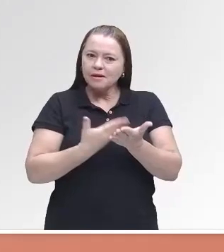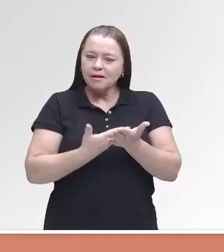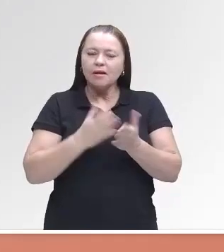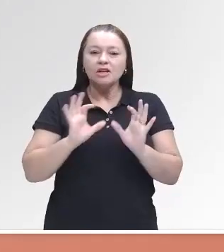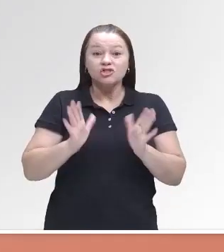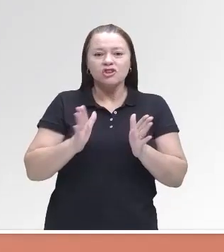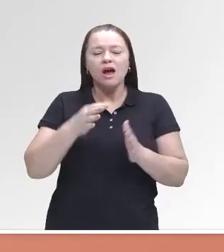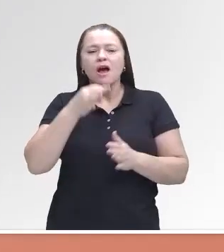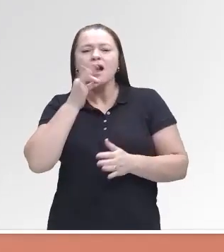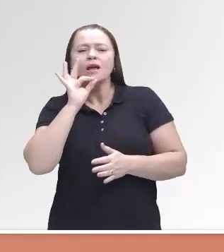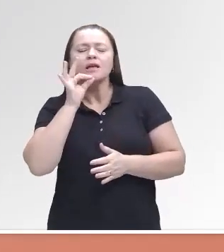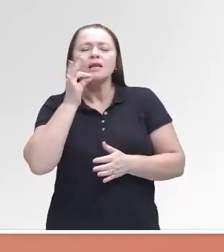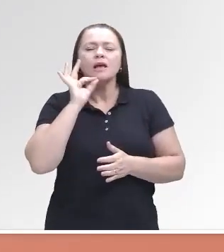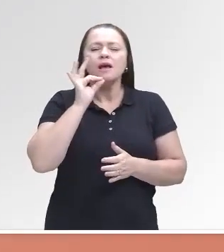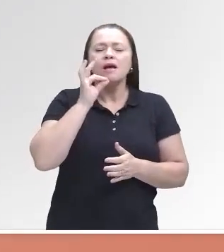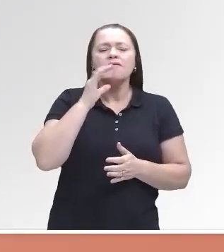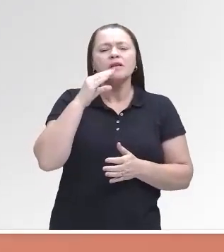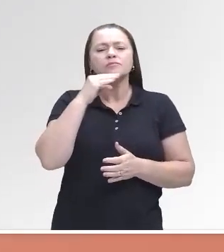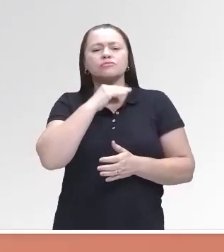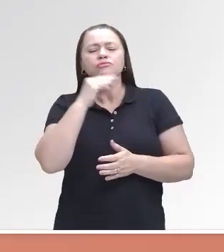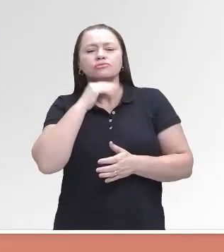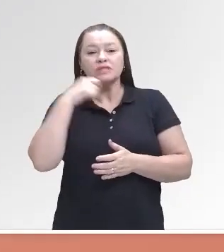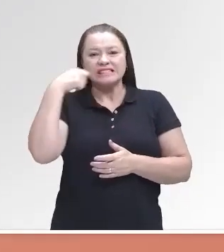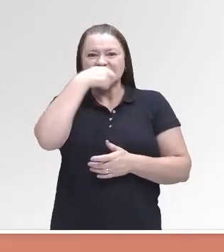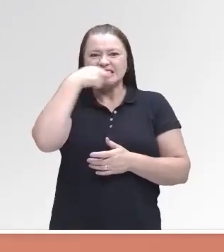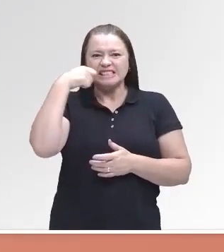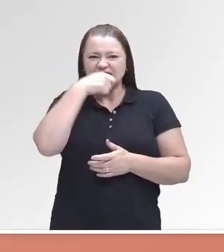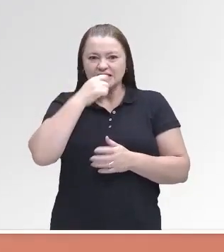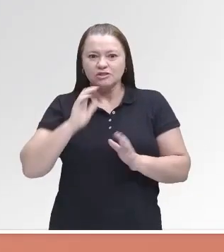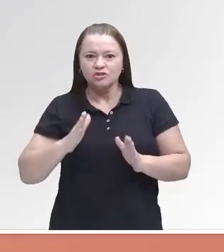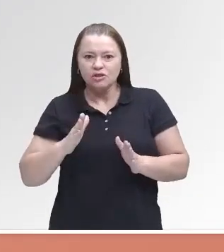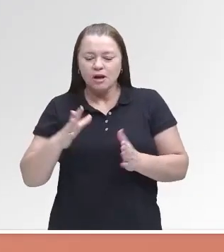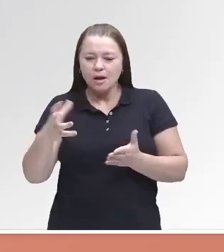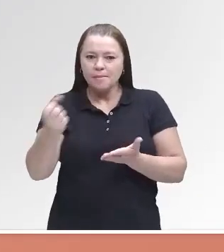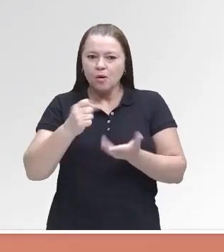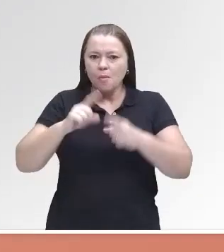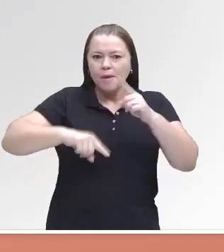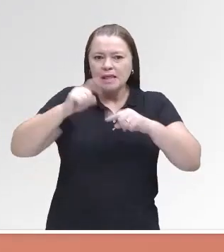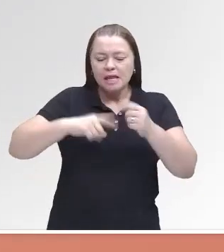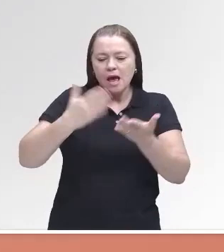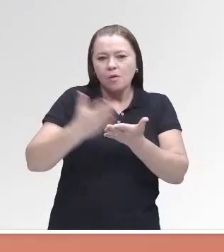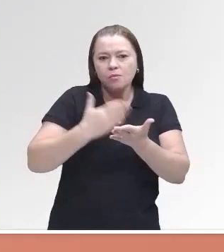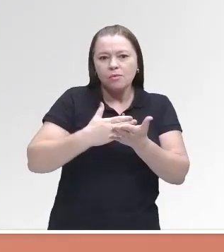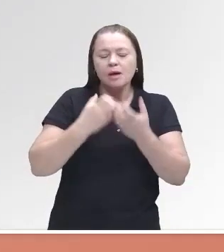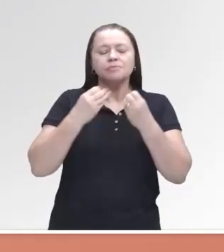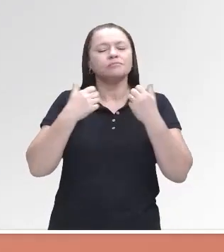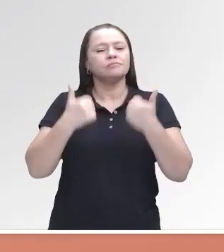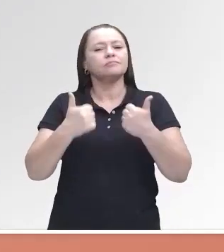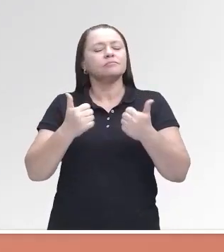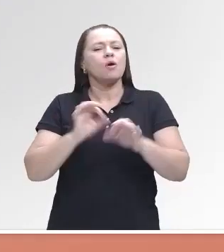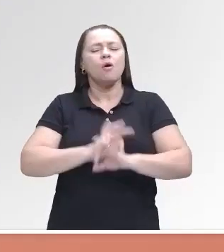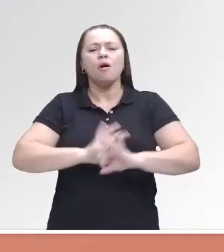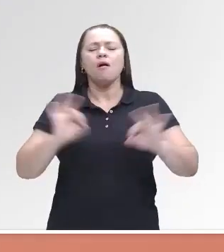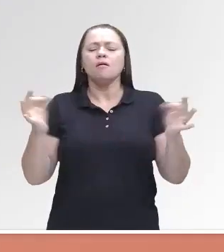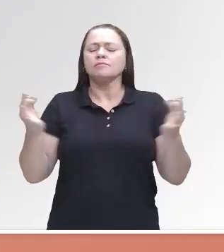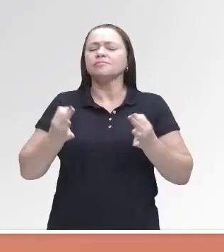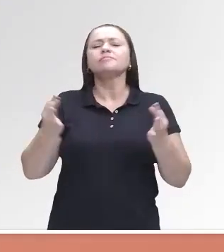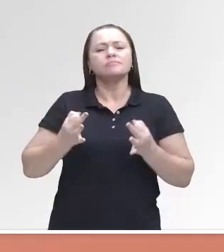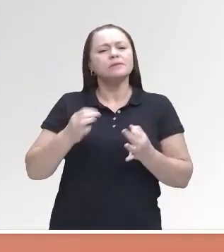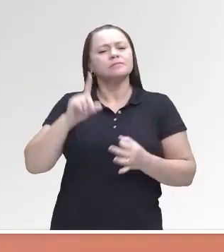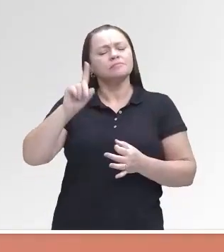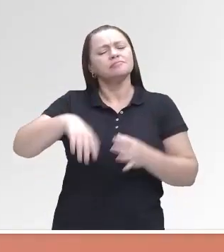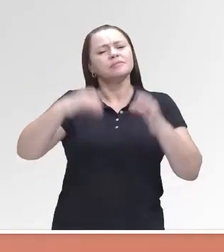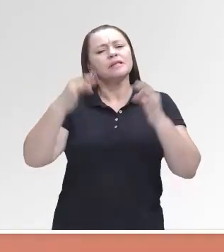café quentinho, escovaram os dentes, pegaram o material? Que bom! Ótimo, perfeito, é assim